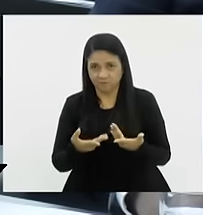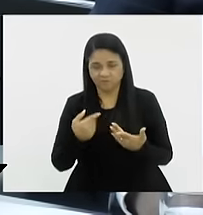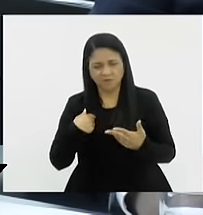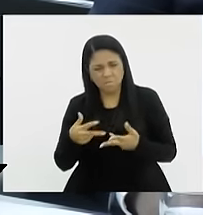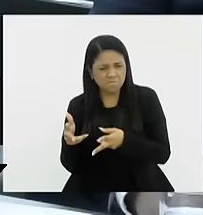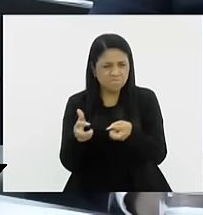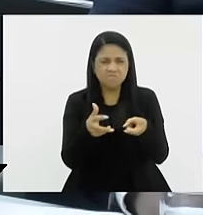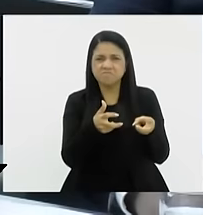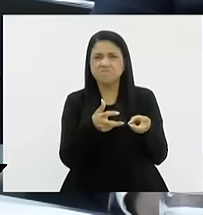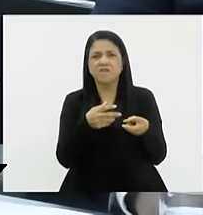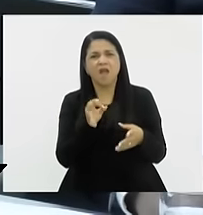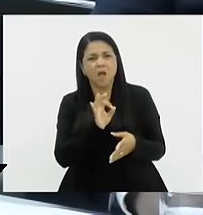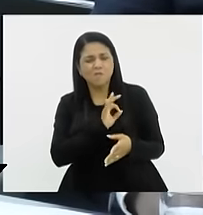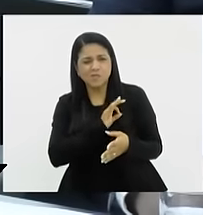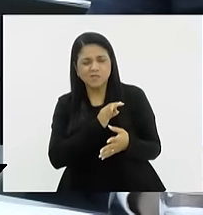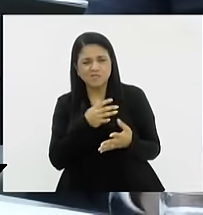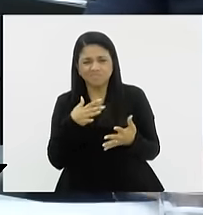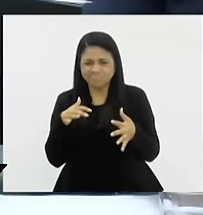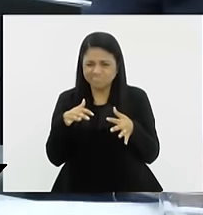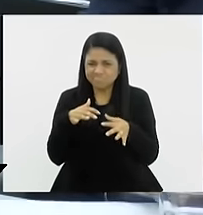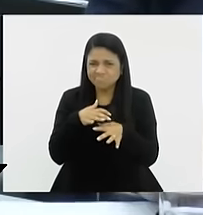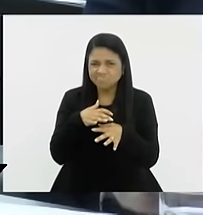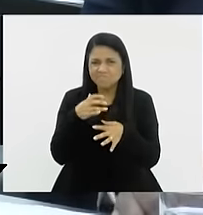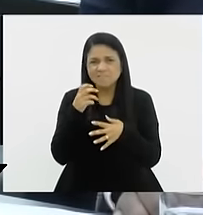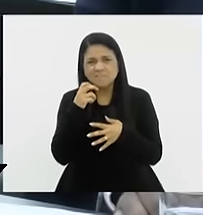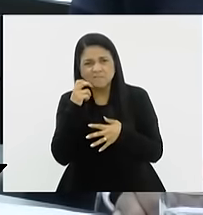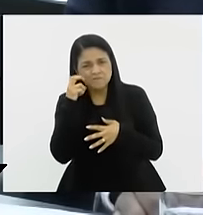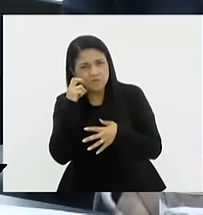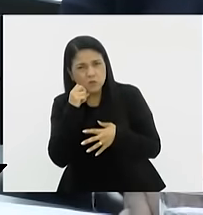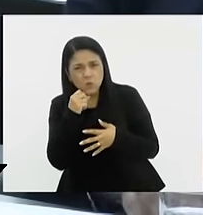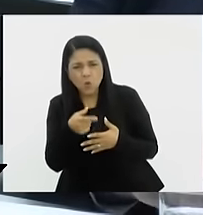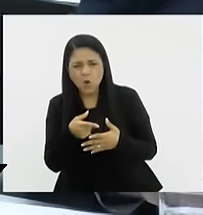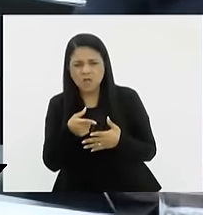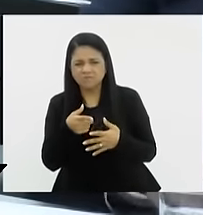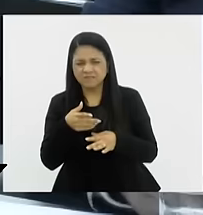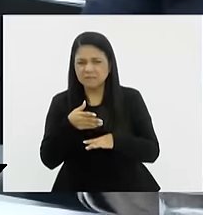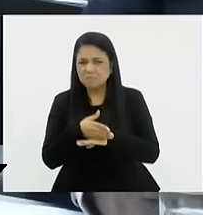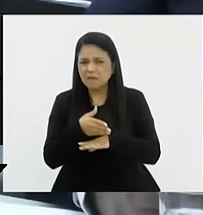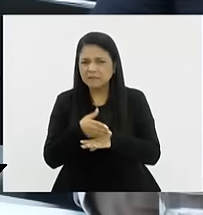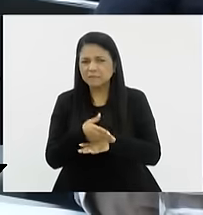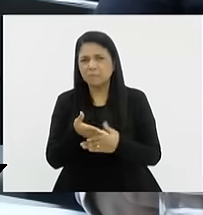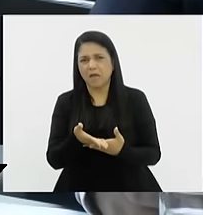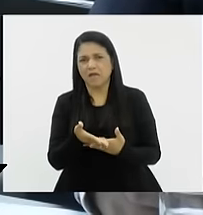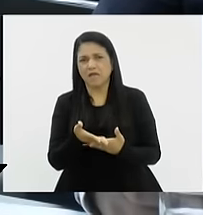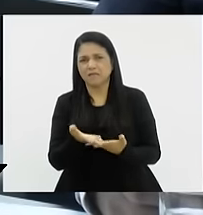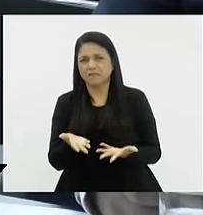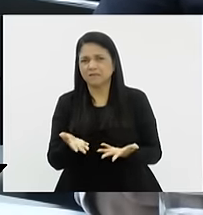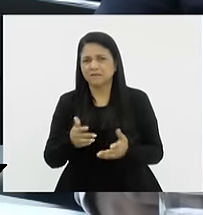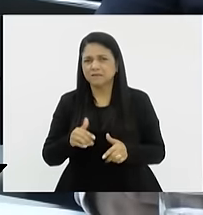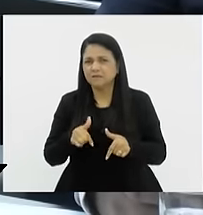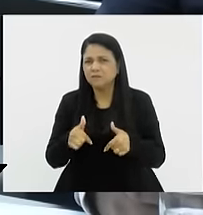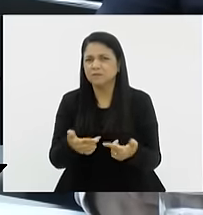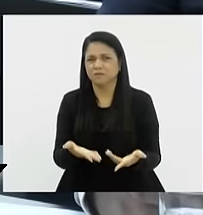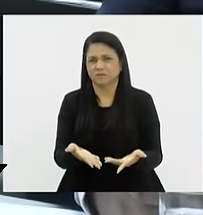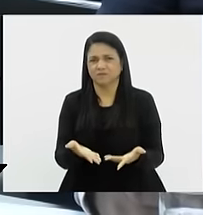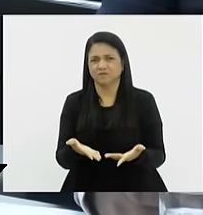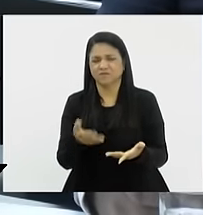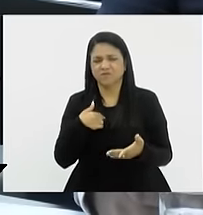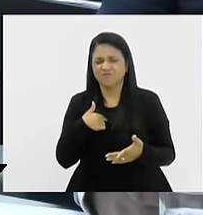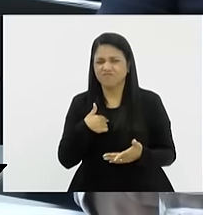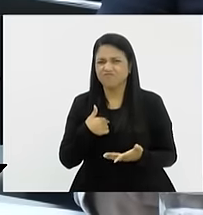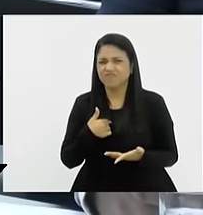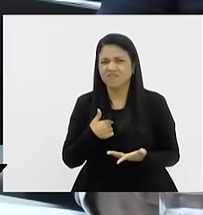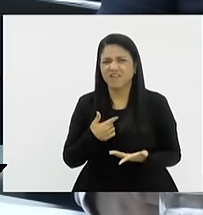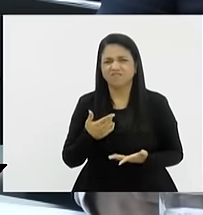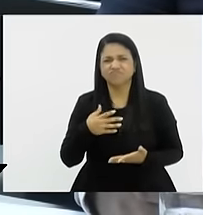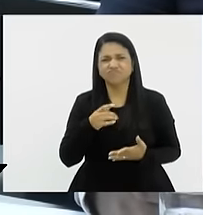a polícia constrangida, policial constrangido de ter que participar daquilo. E essas operações são tão feias, são tão